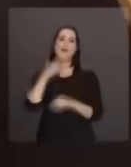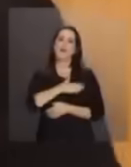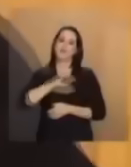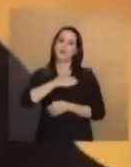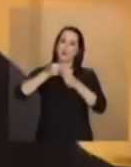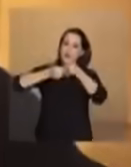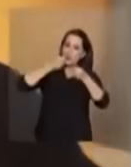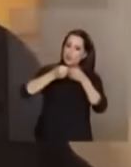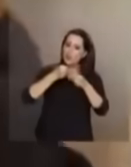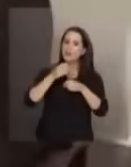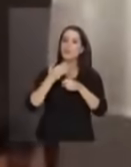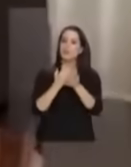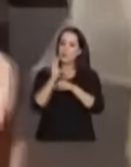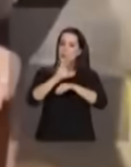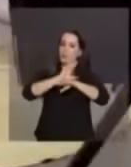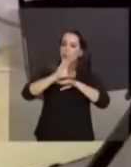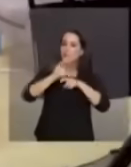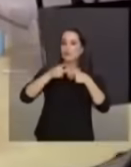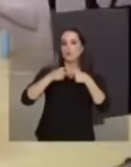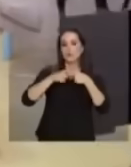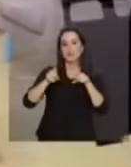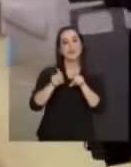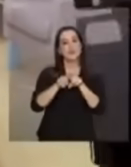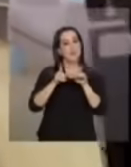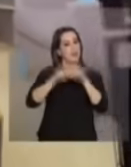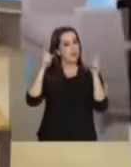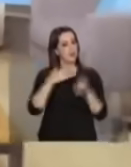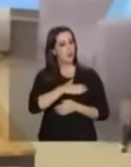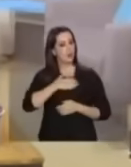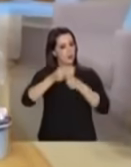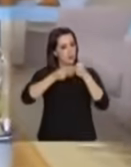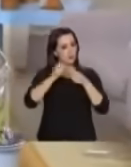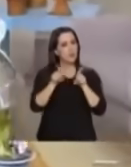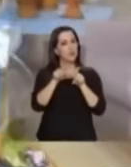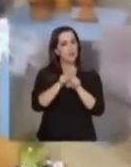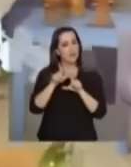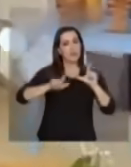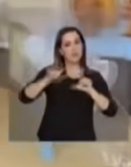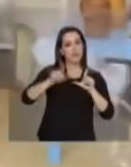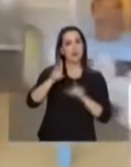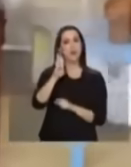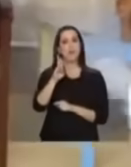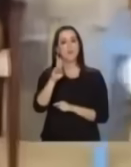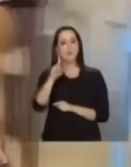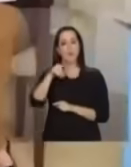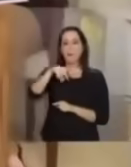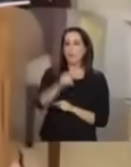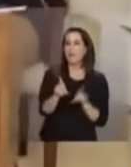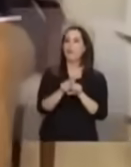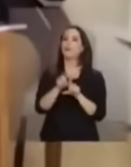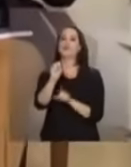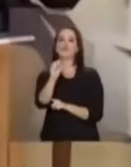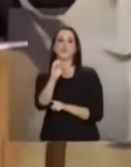ser capazes de serem ouvidas e tal. Agora, a despeito de ser cega, ela não pode ser estúpida. Isso tem que servir para a nossa análise também. A